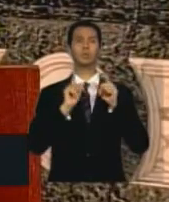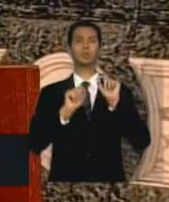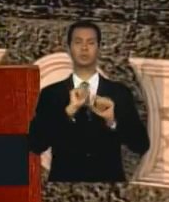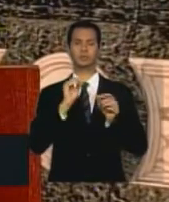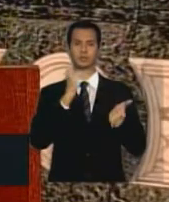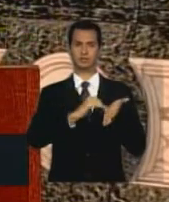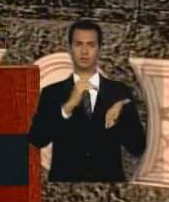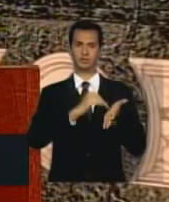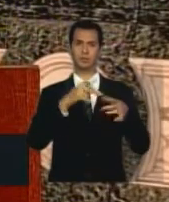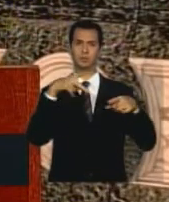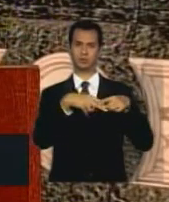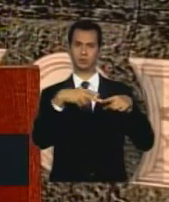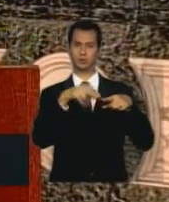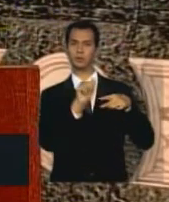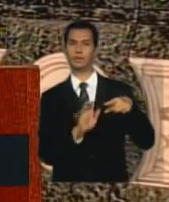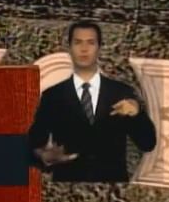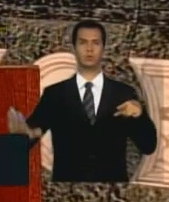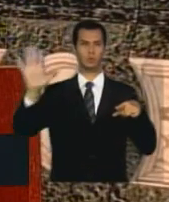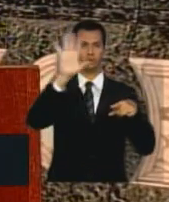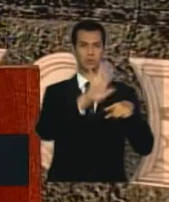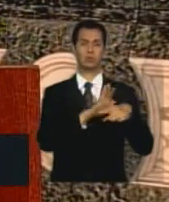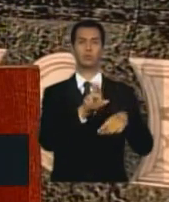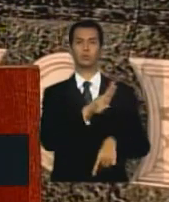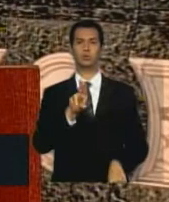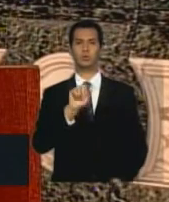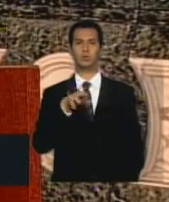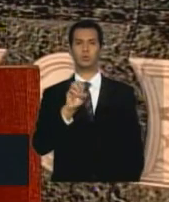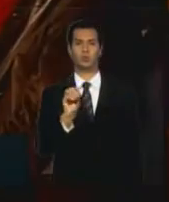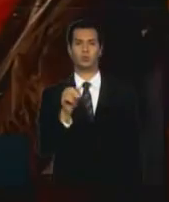Tesouro Nacional, Arno Augustin,